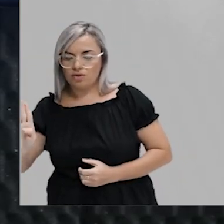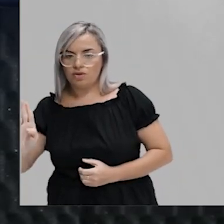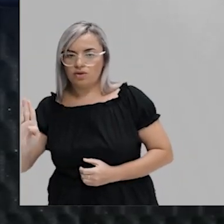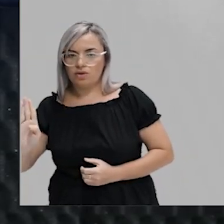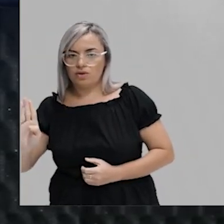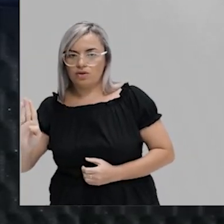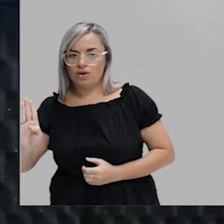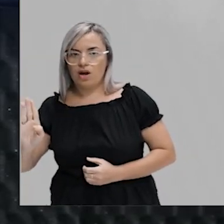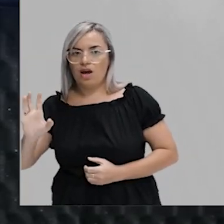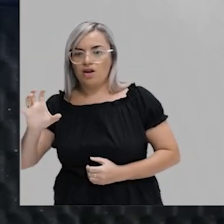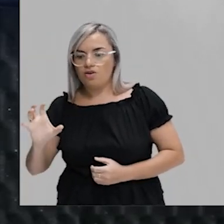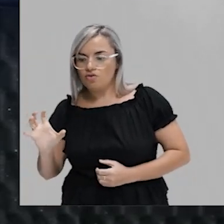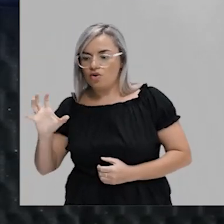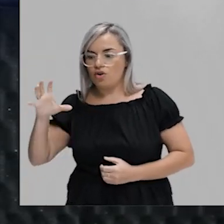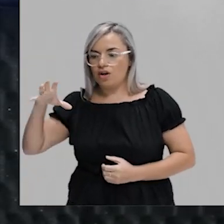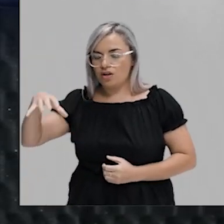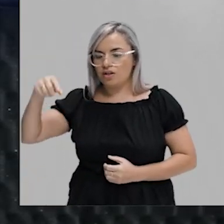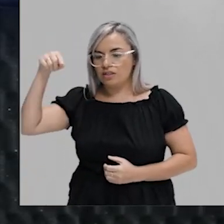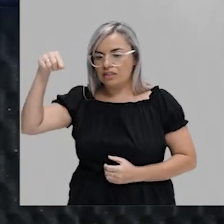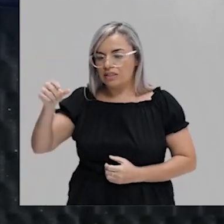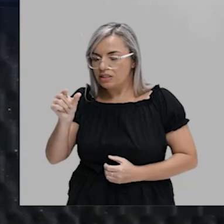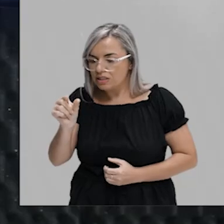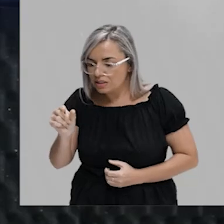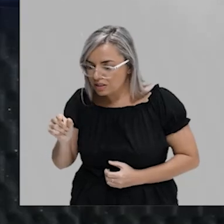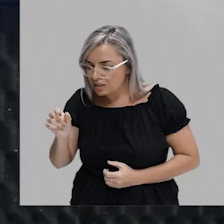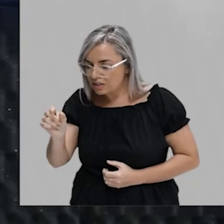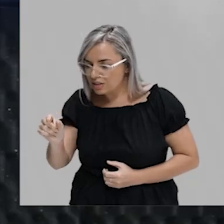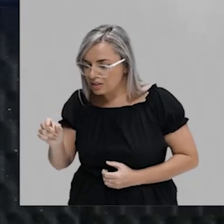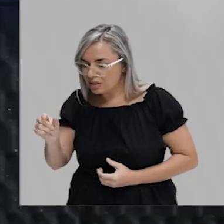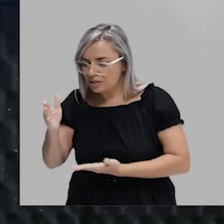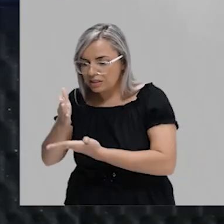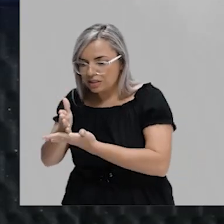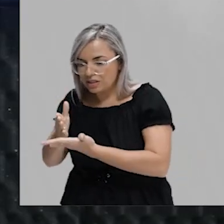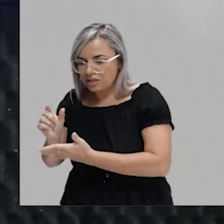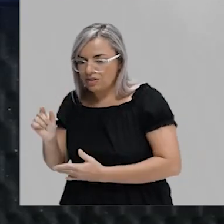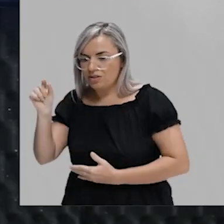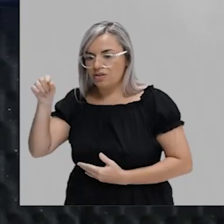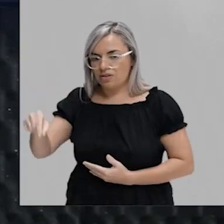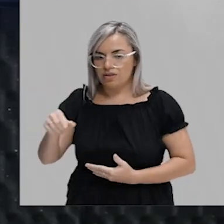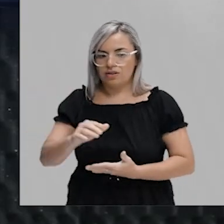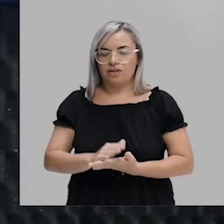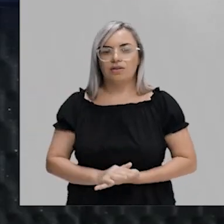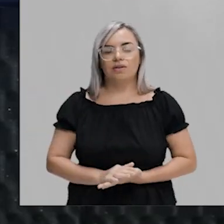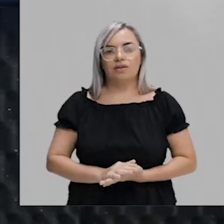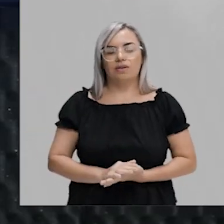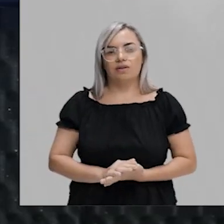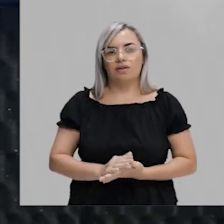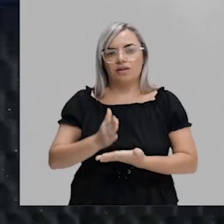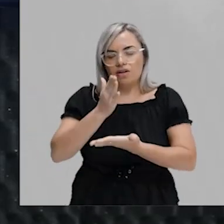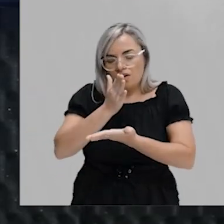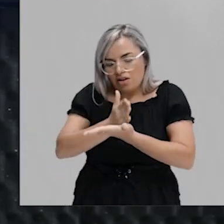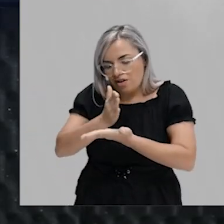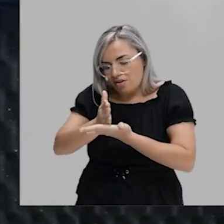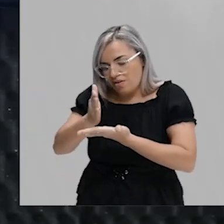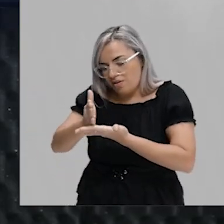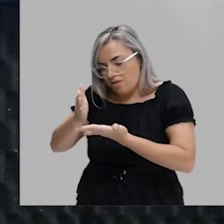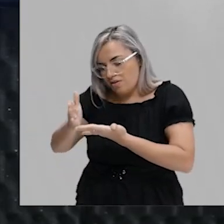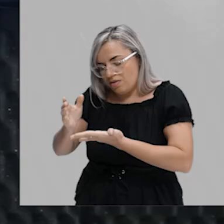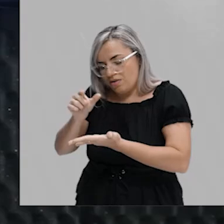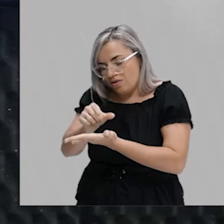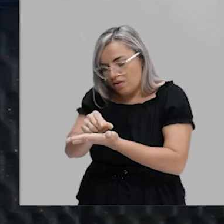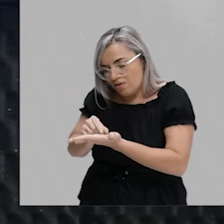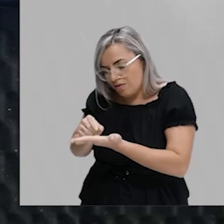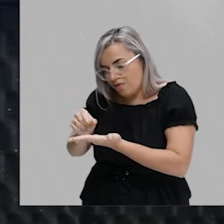enzimas de restrição. Então, o que elas vão fazer? As moléculas de DNA elas são quebradas em fragmentos de